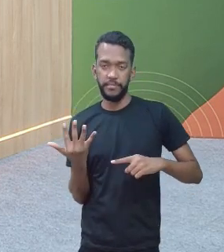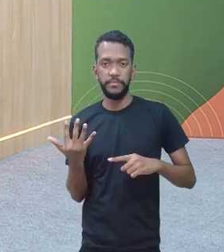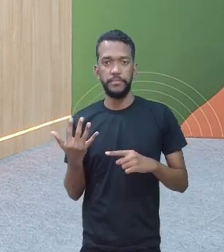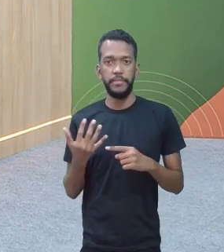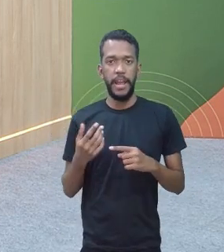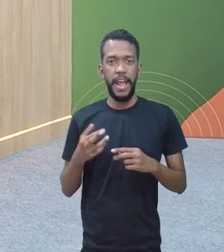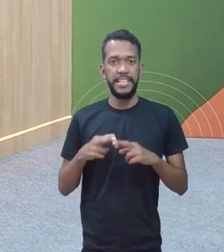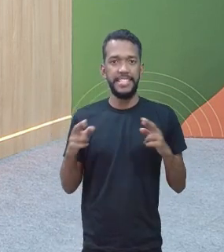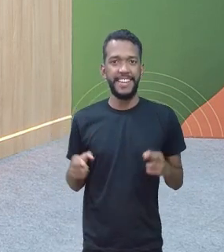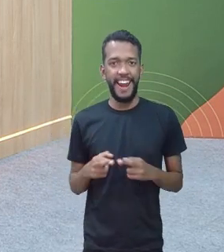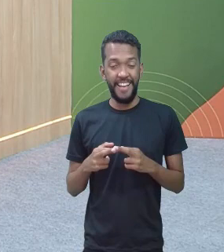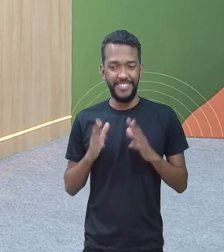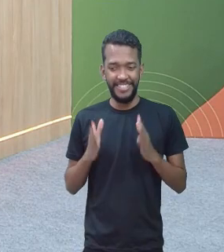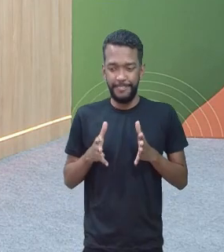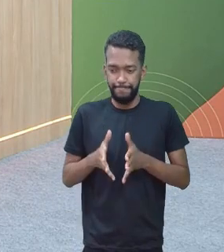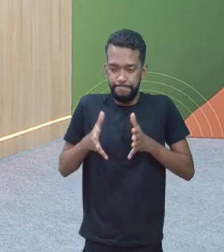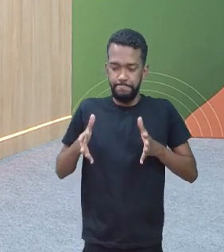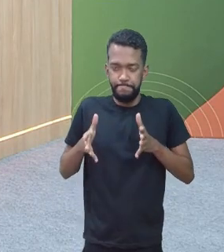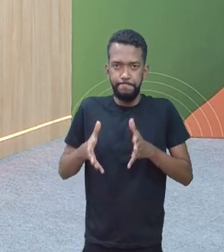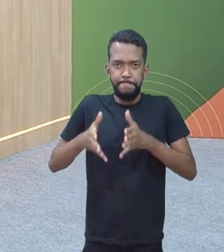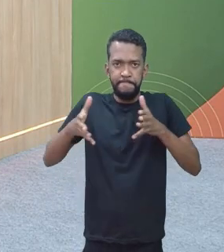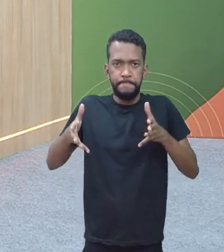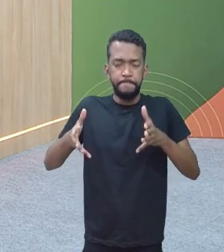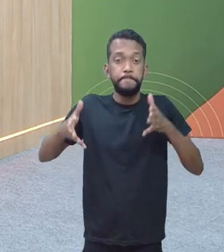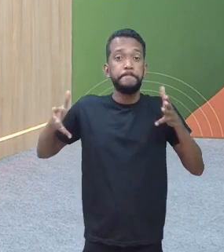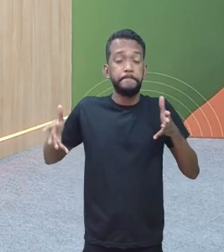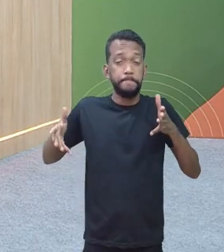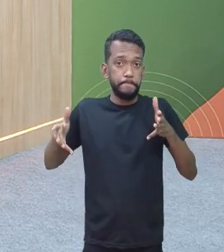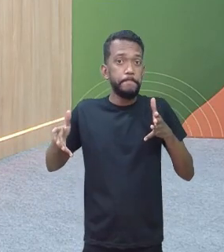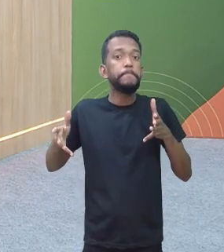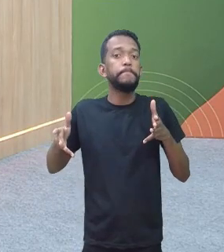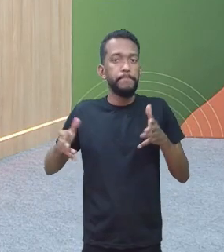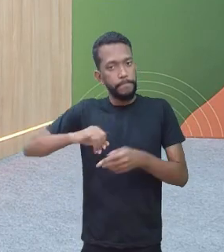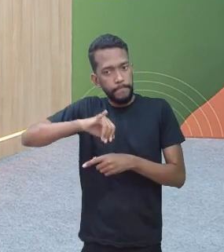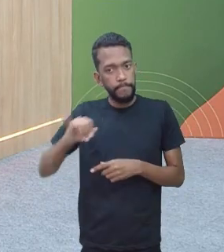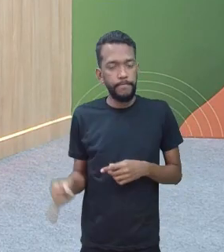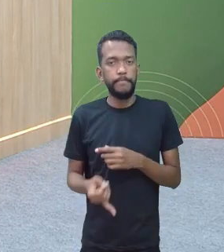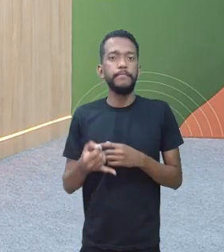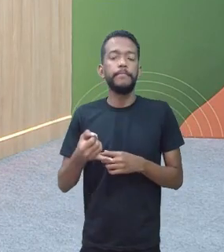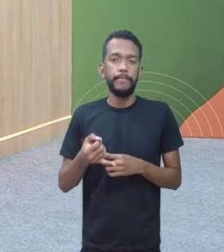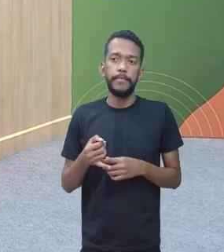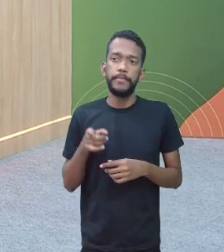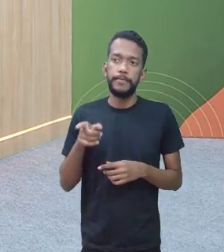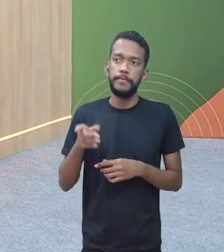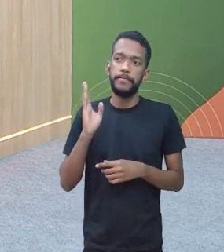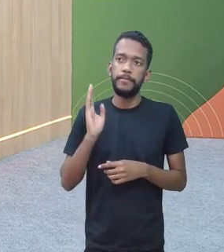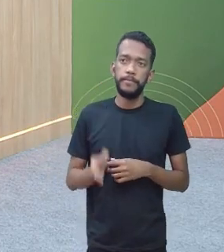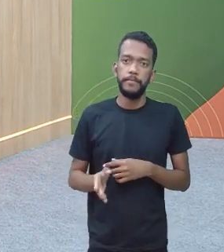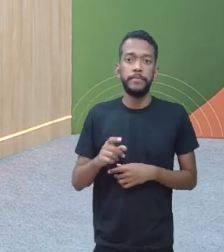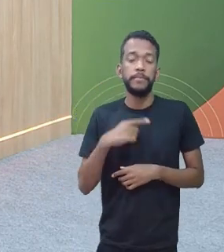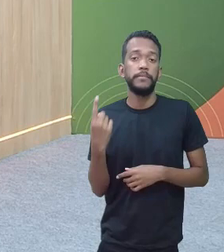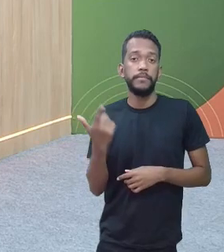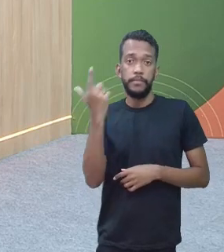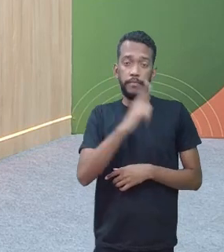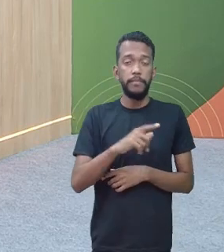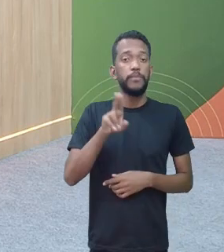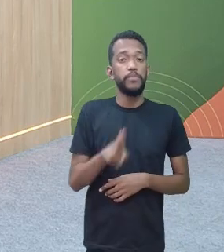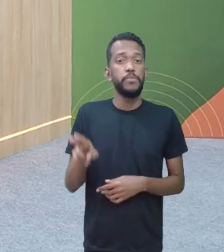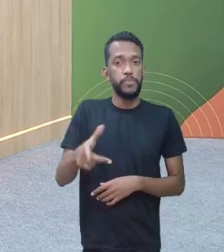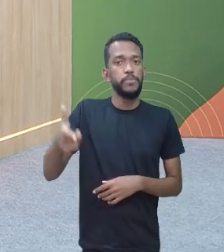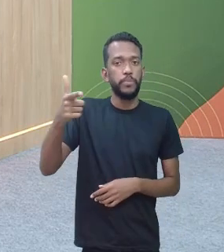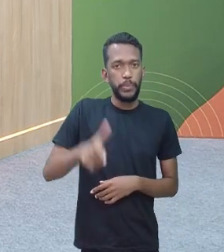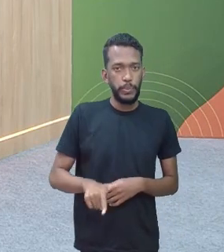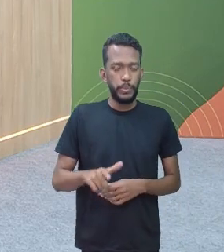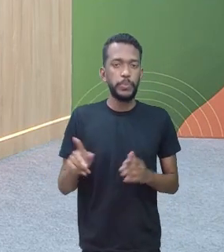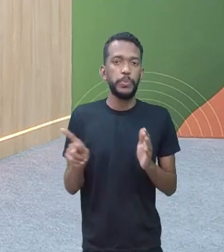consegue manter isso, e a ideia aqui é crescer, né, esse reaproveitamento, então a gente vai conseguir reutilizar o